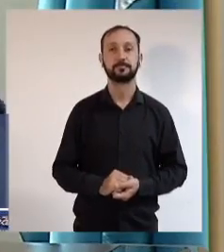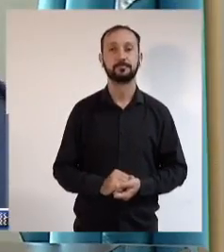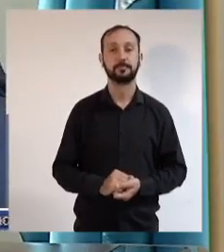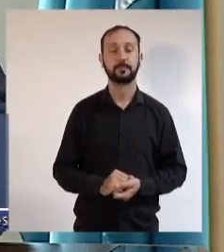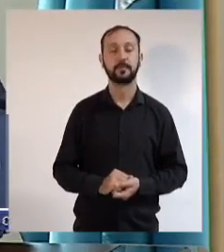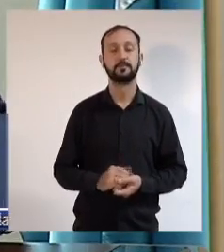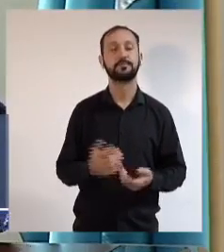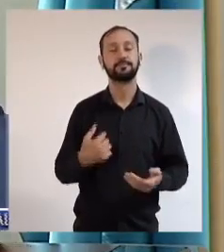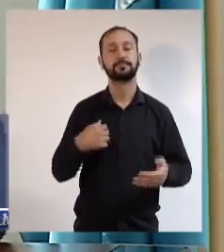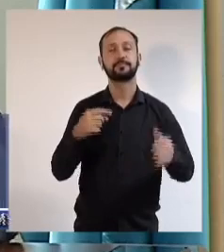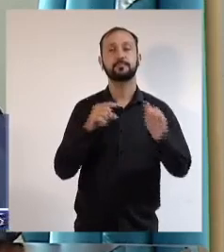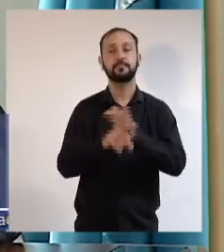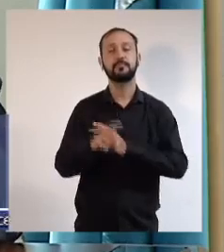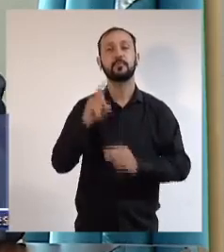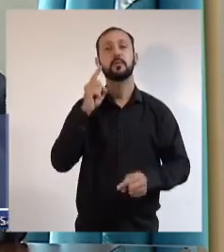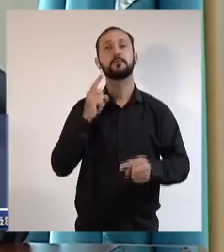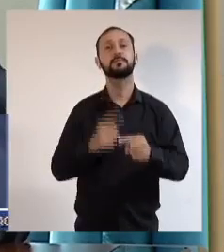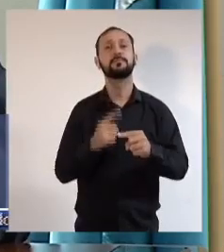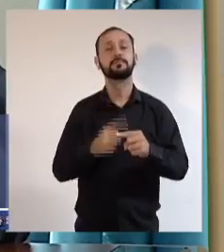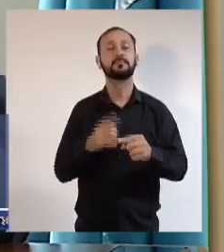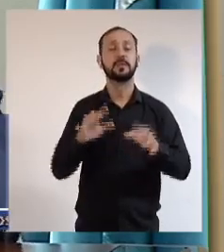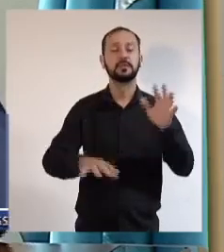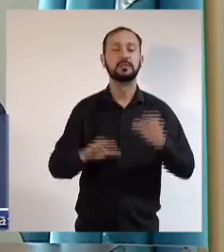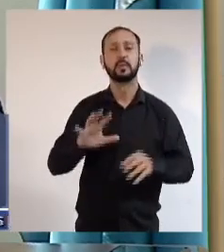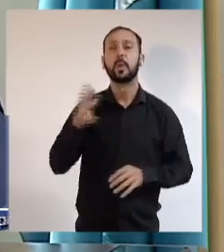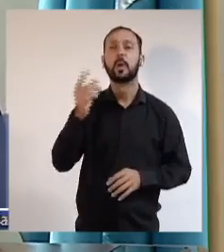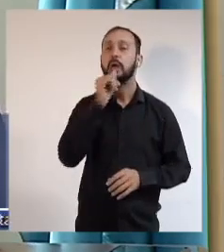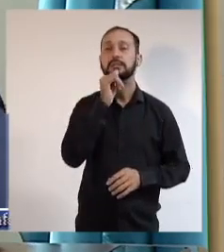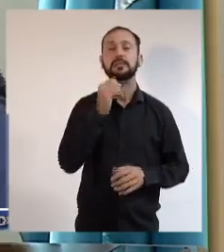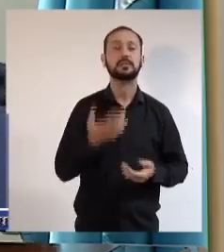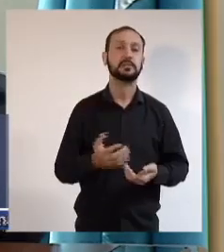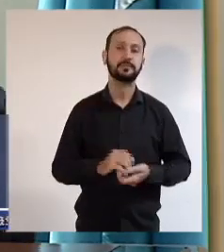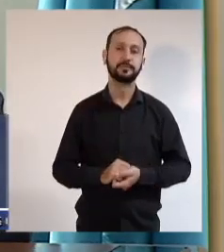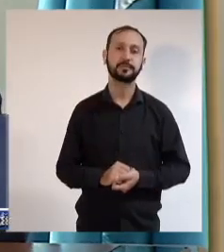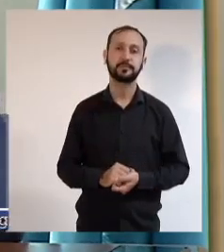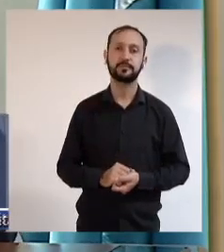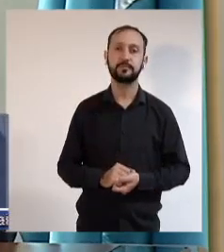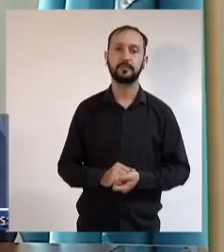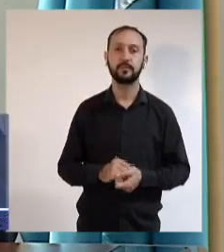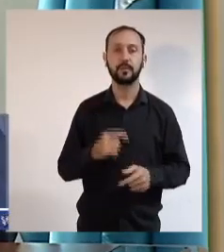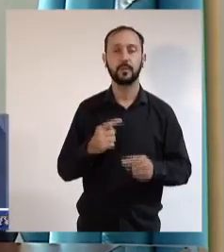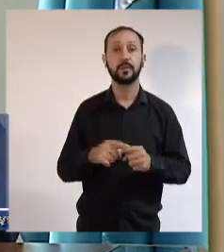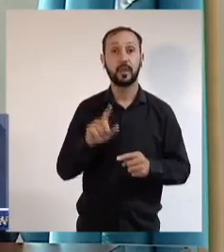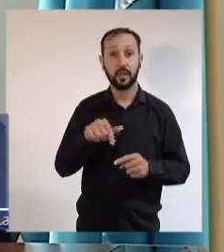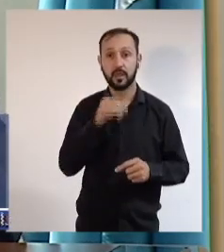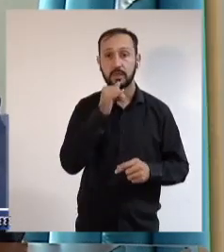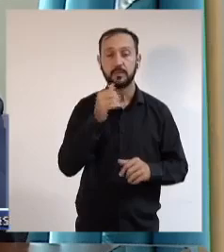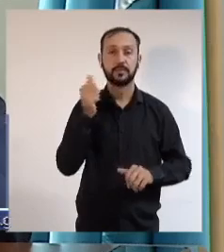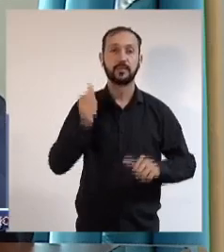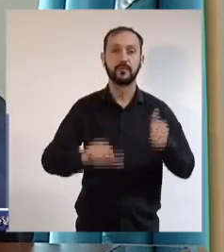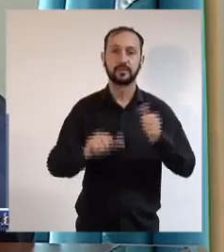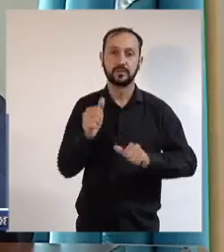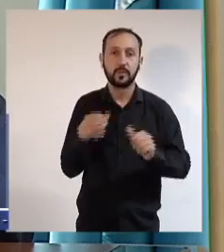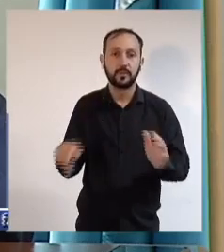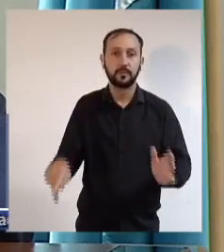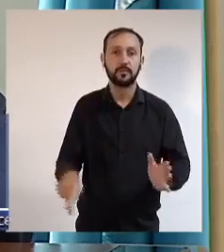então porque muitas vezes as coisas não acontecem porque muitas vezes isso é uma avaliação própria